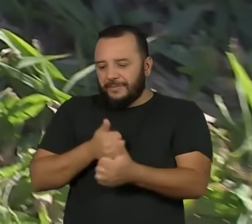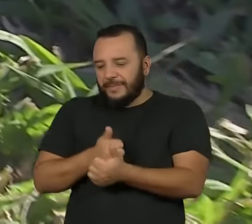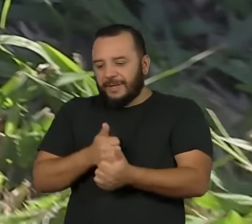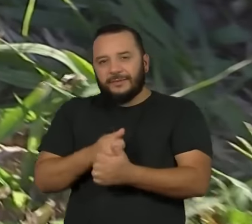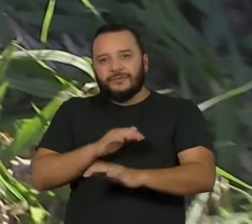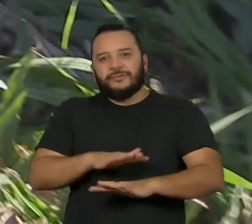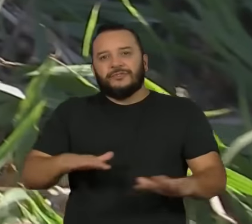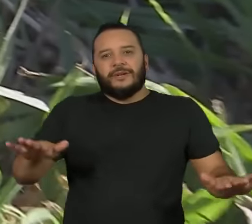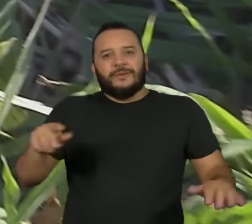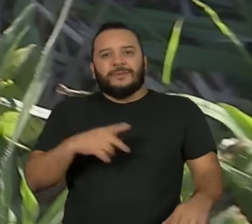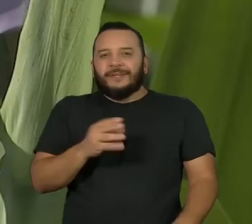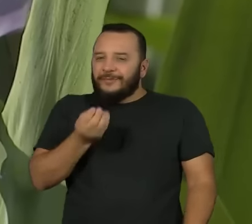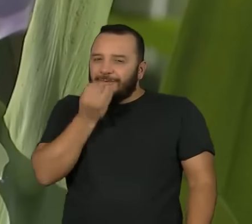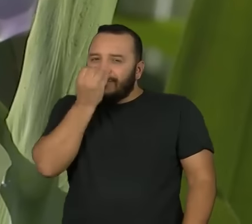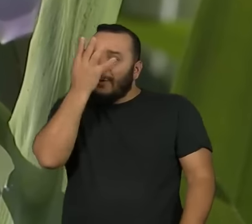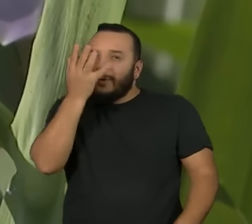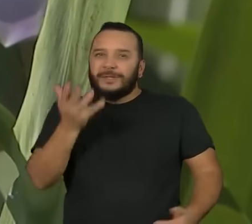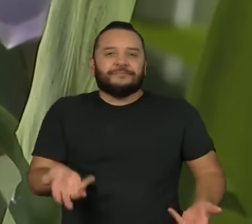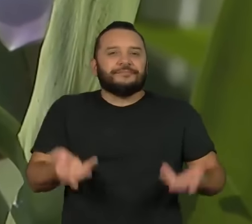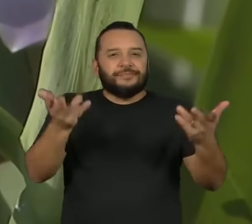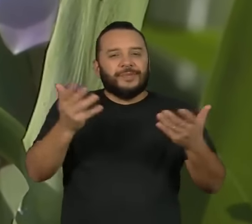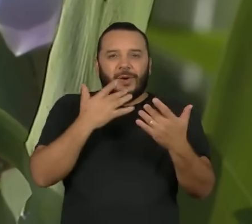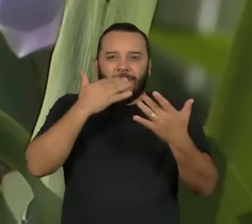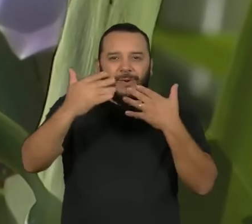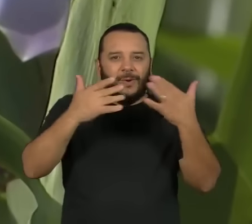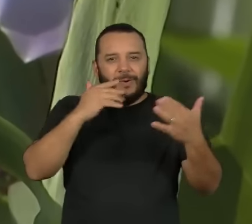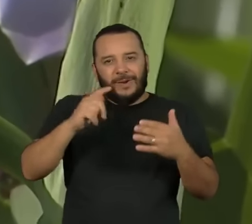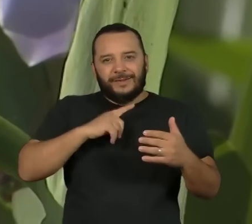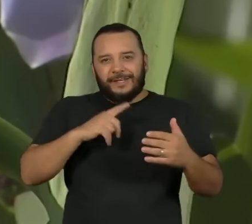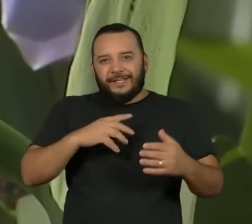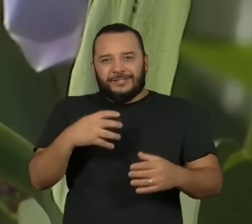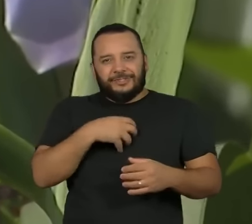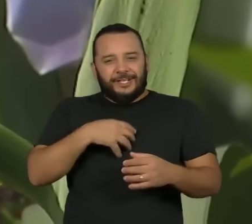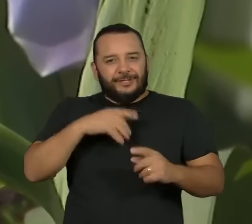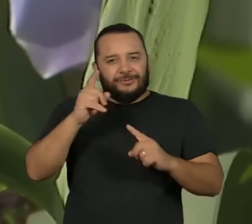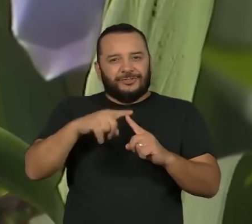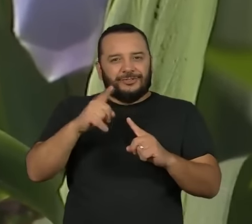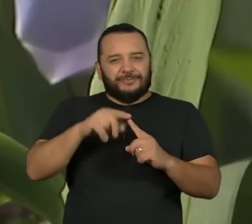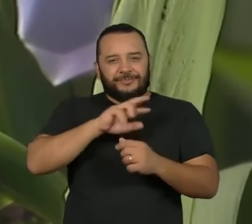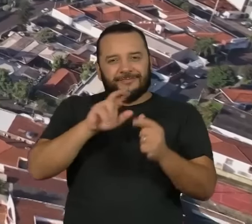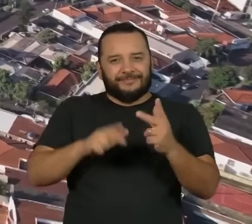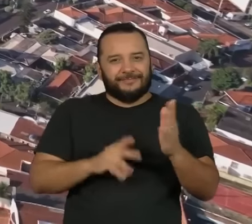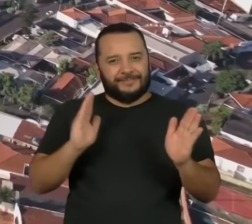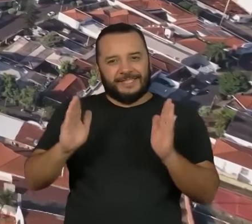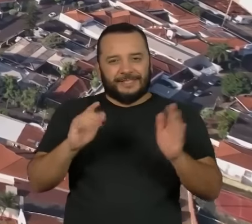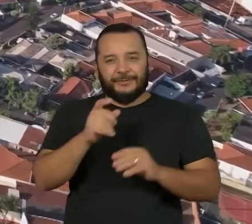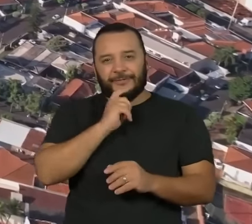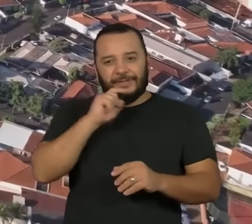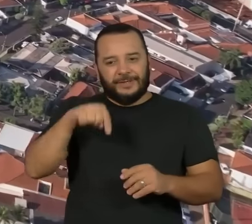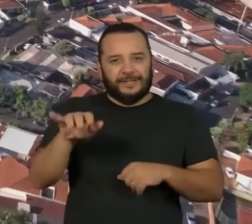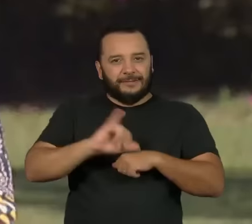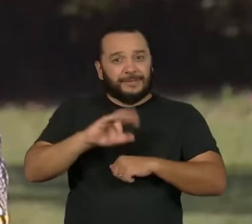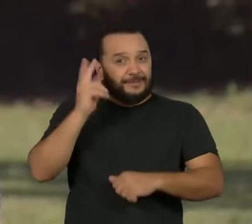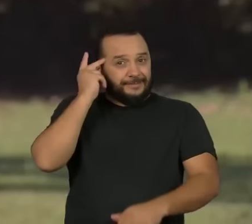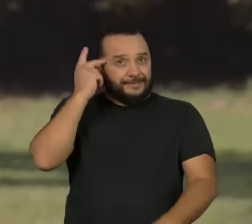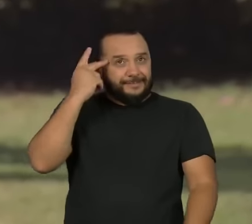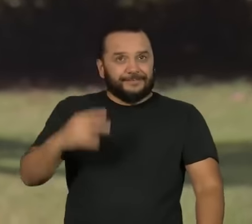proporcionam um espetáculo de cores, tamanhos e formatos em pleno inverno na capital paulista.